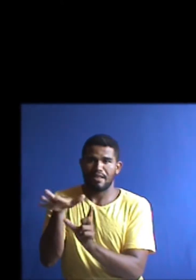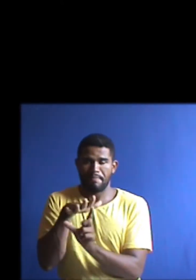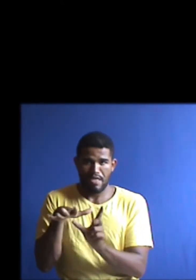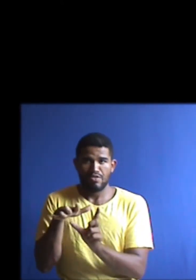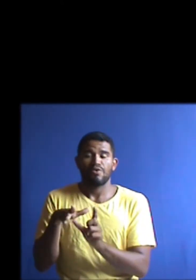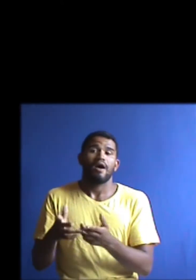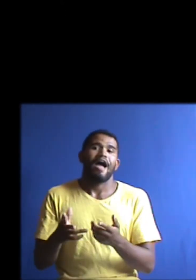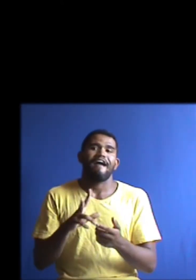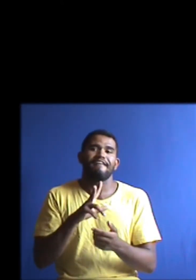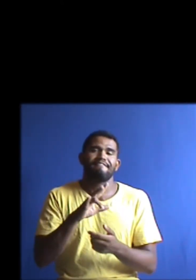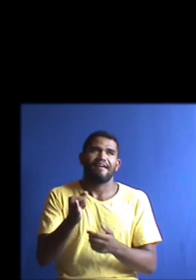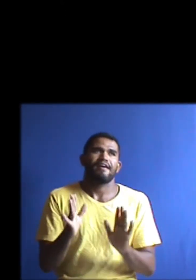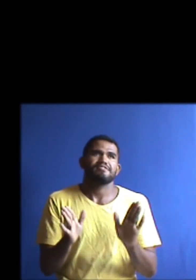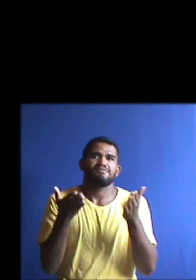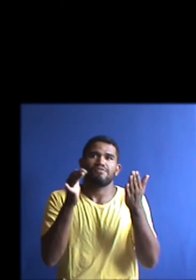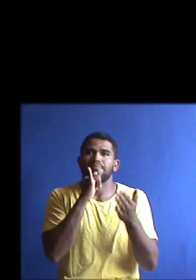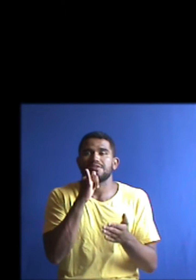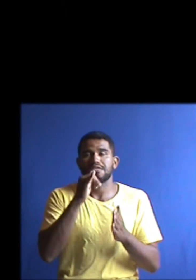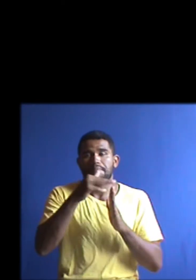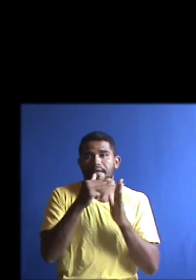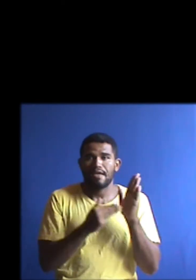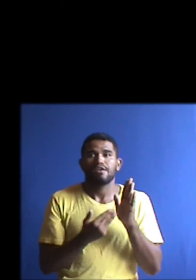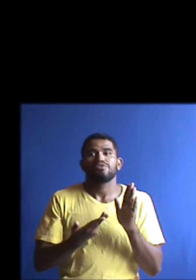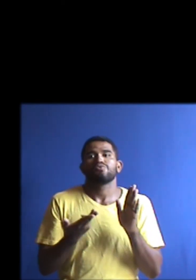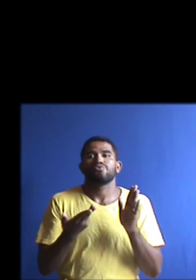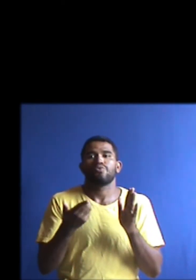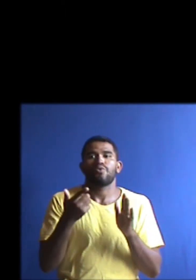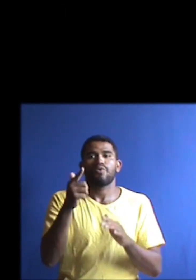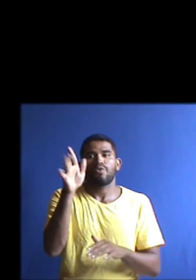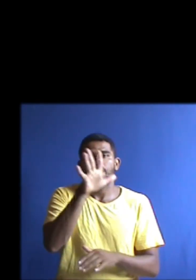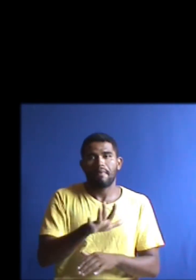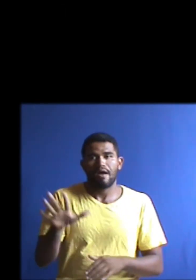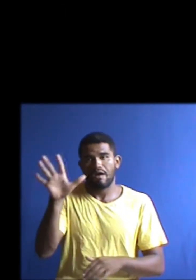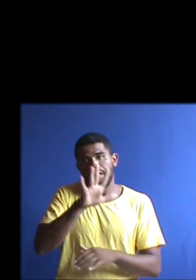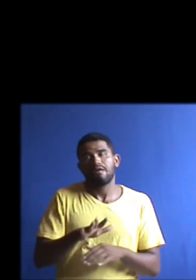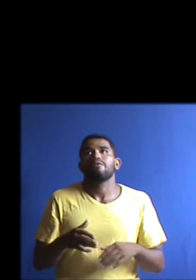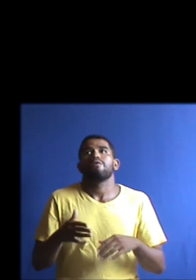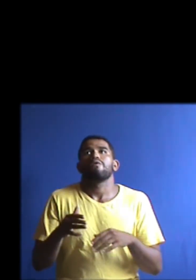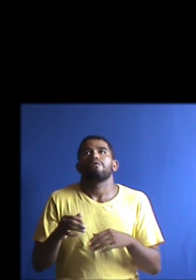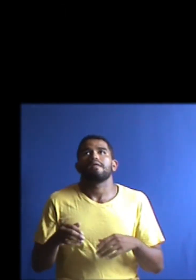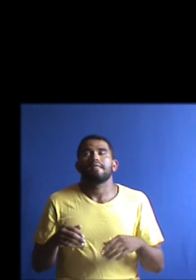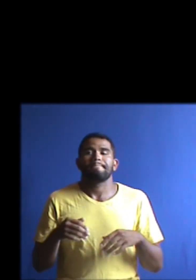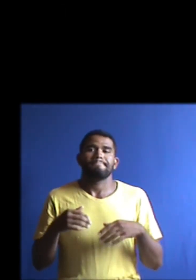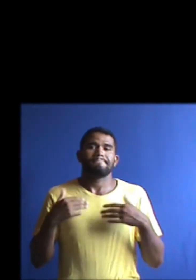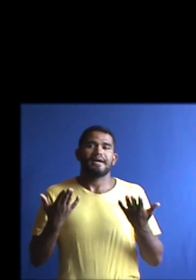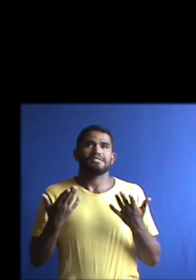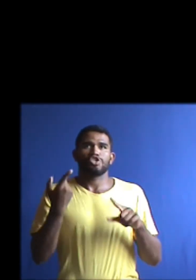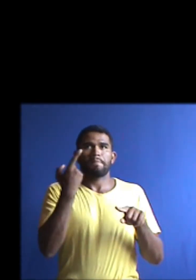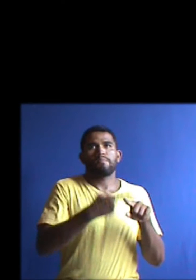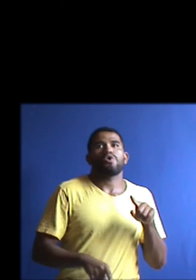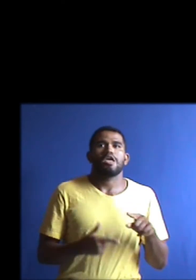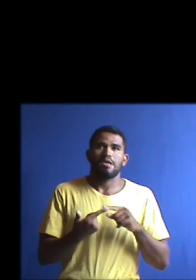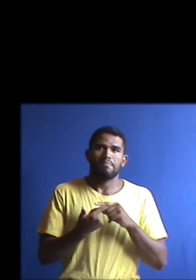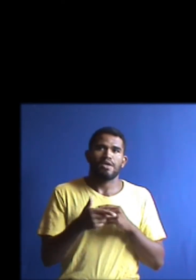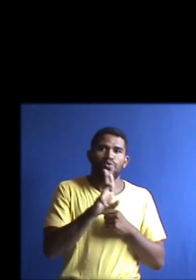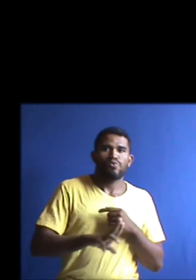a privilegiar métodos como o método global. Não que ele proíba que se